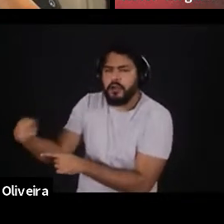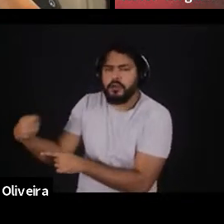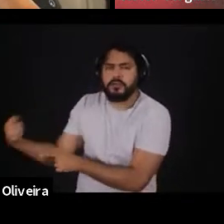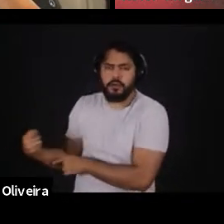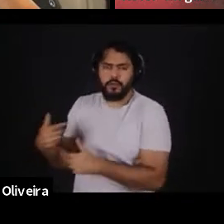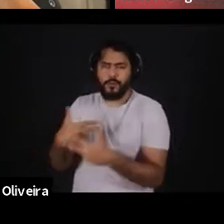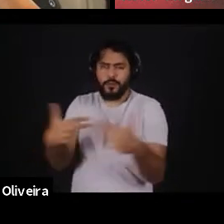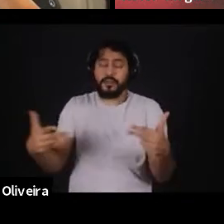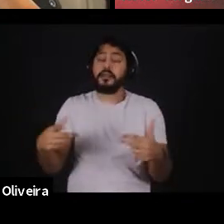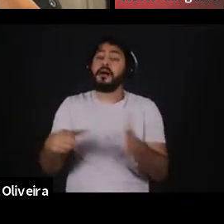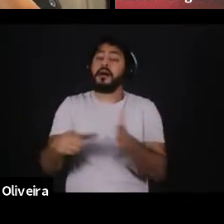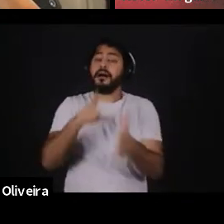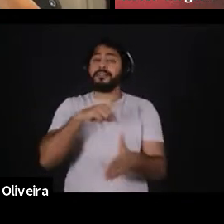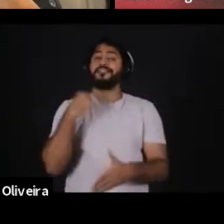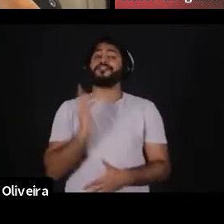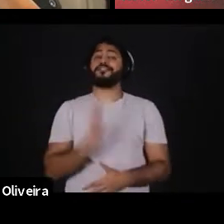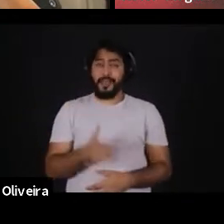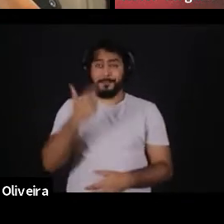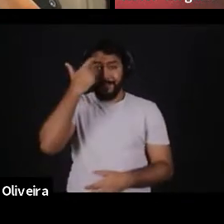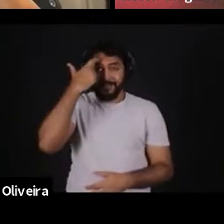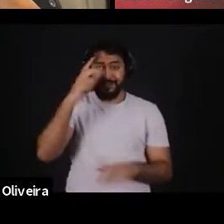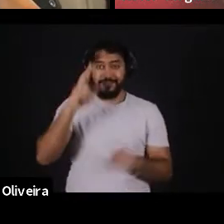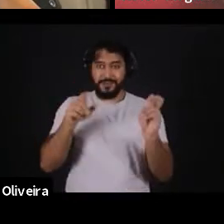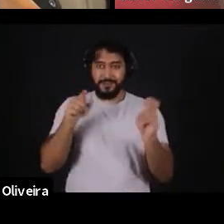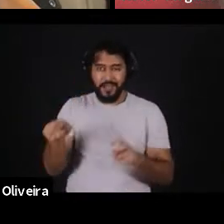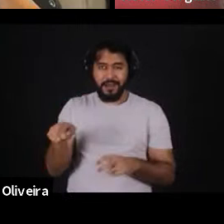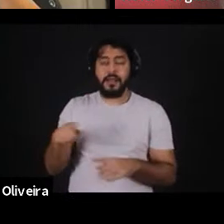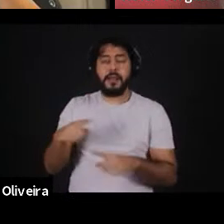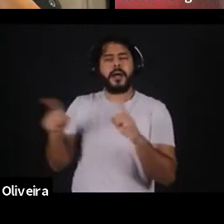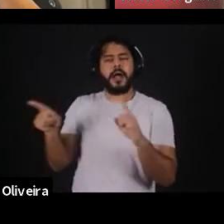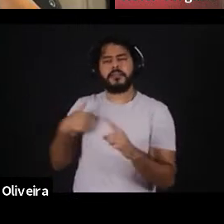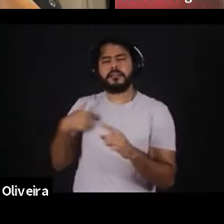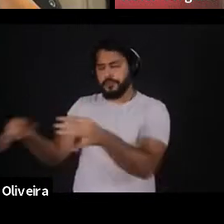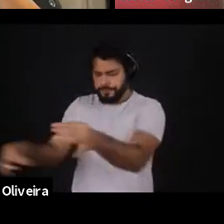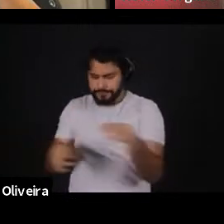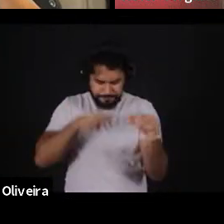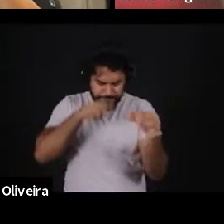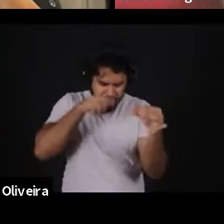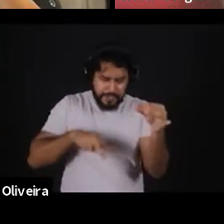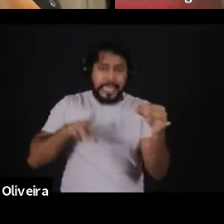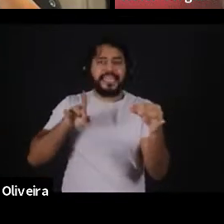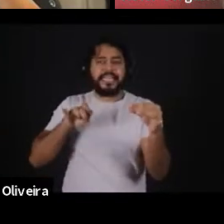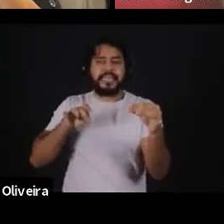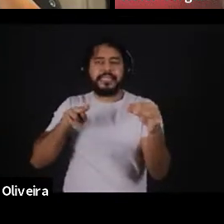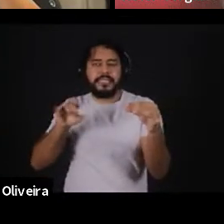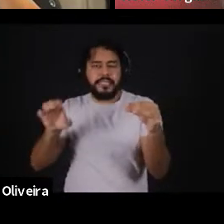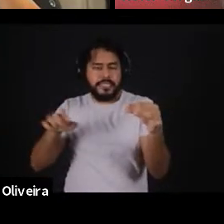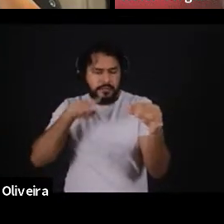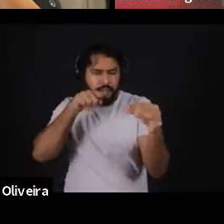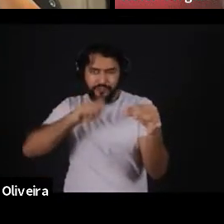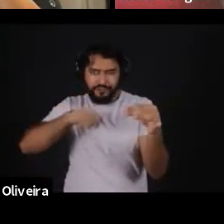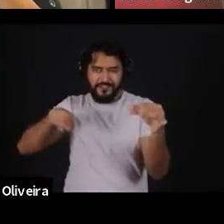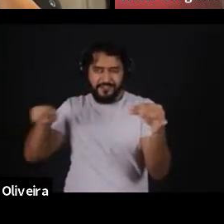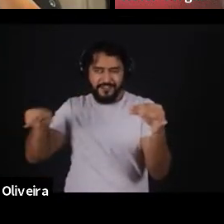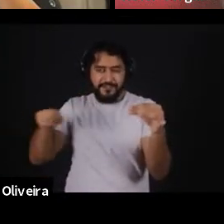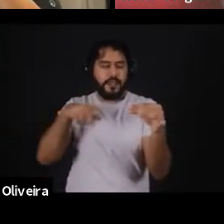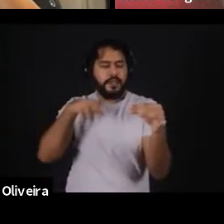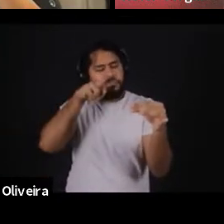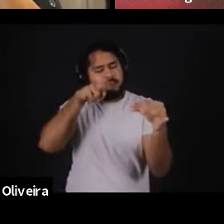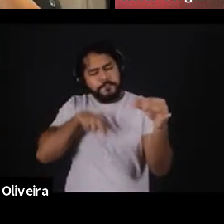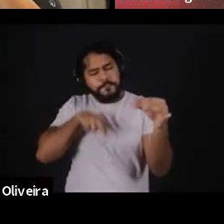já tava pensando sobre elas, mas quando eu começo a olhar a Denise, eu percebo que talvez a gente pudesse entrar por esse caminho,